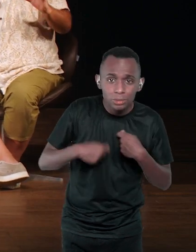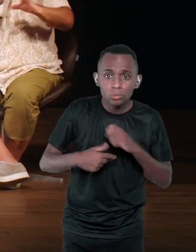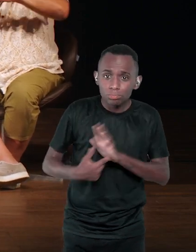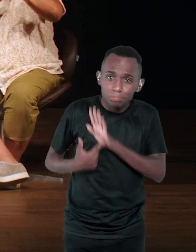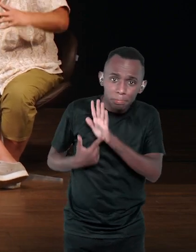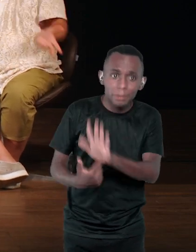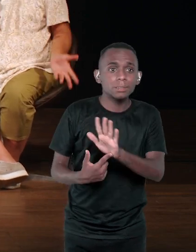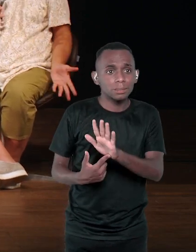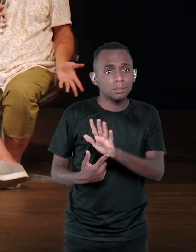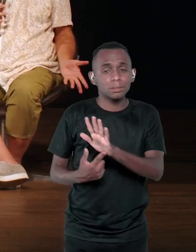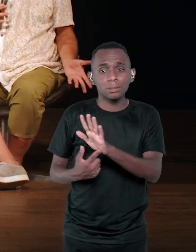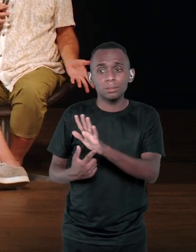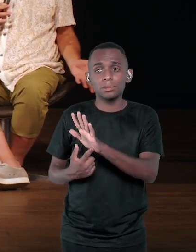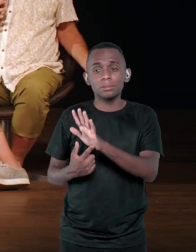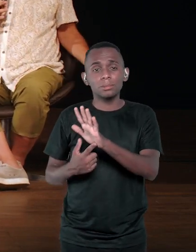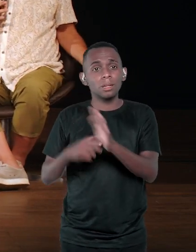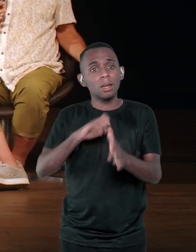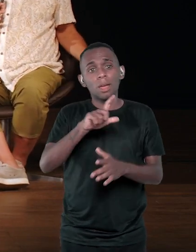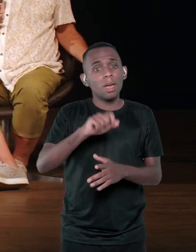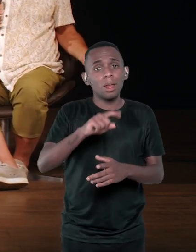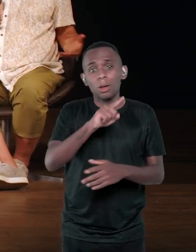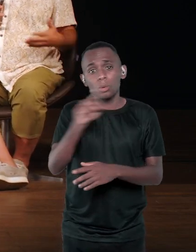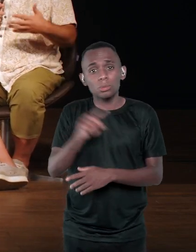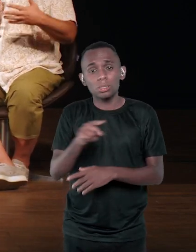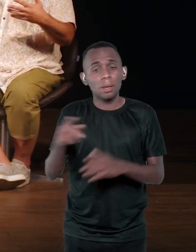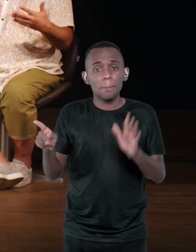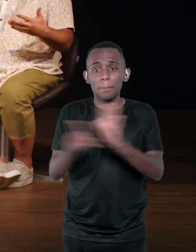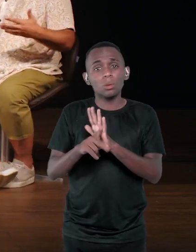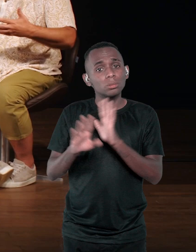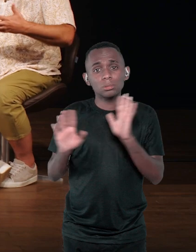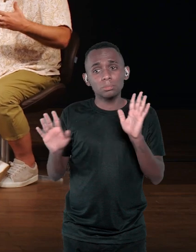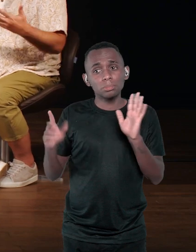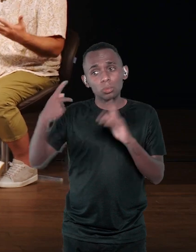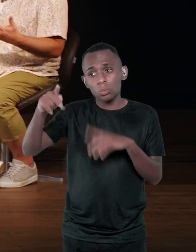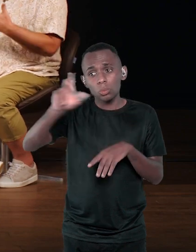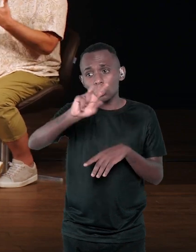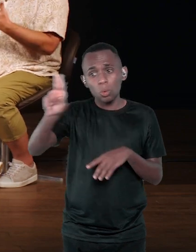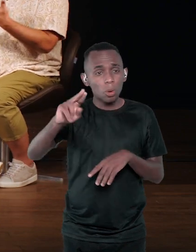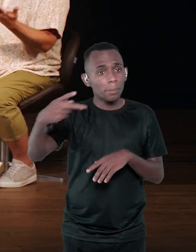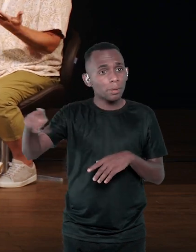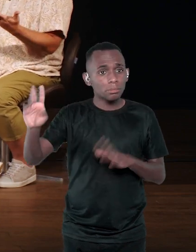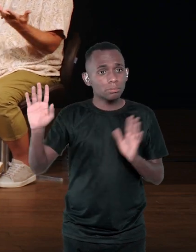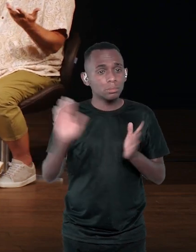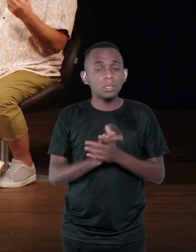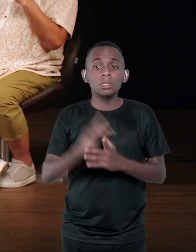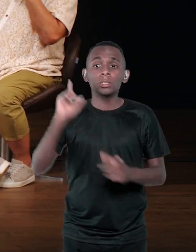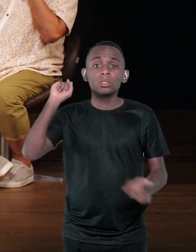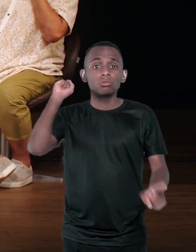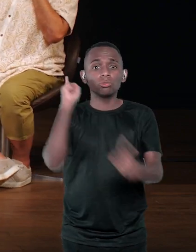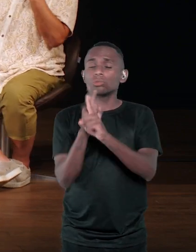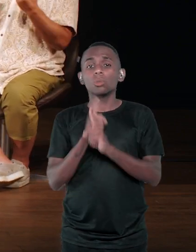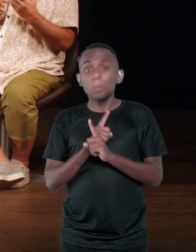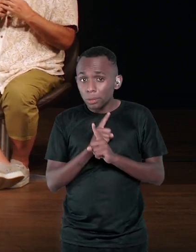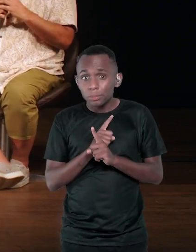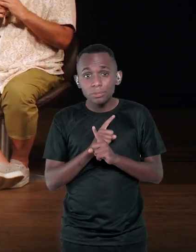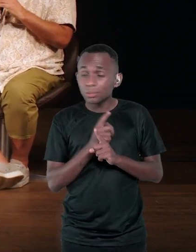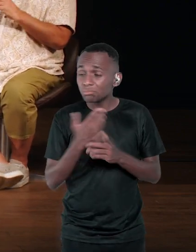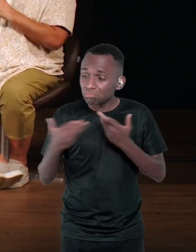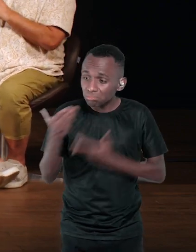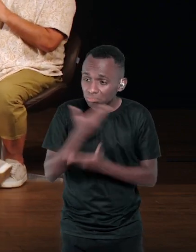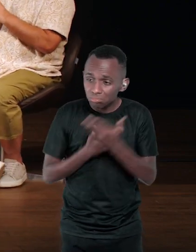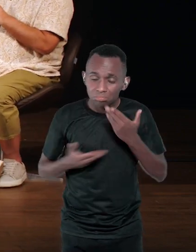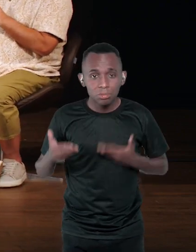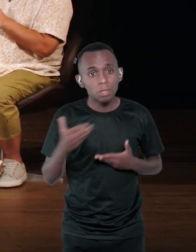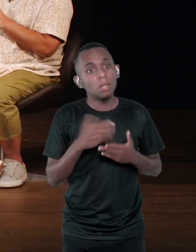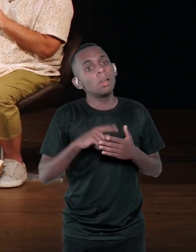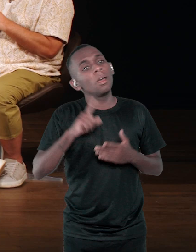Ela, com um Z no meio, virar Elza. Pronto. Né? A gente estava feito. E isso aí a gente descobriu falando.